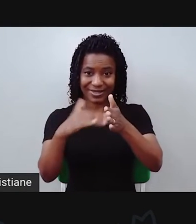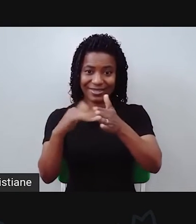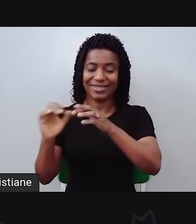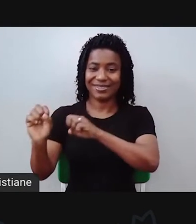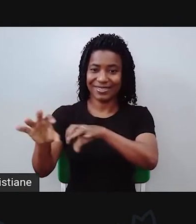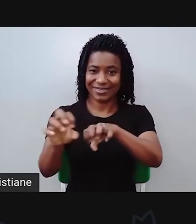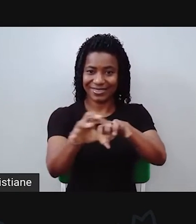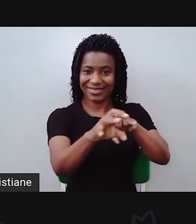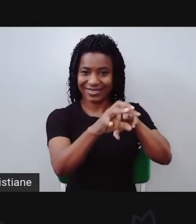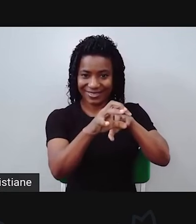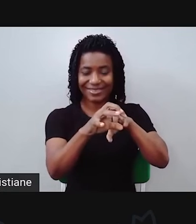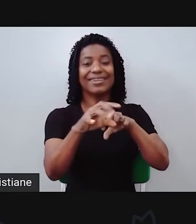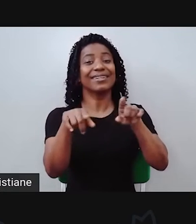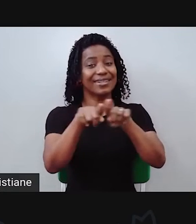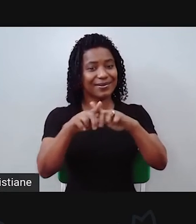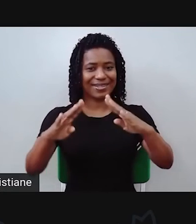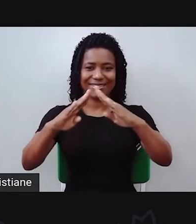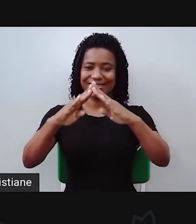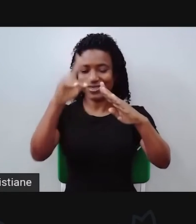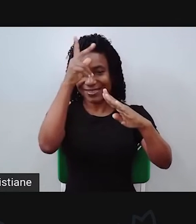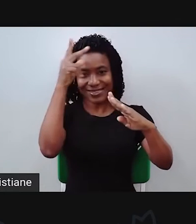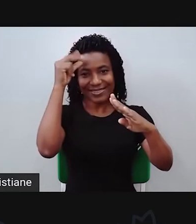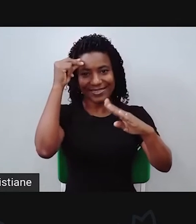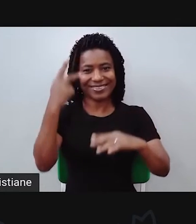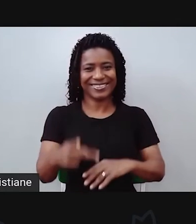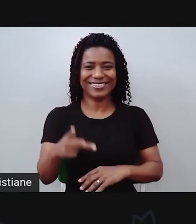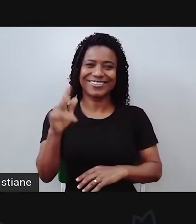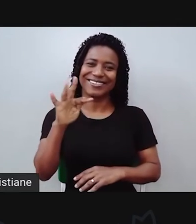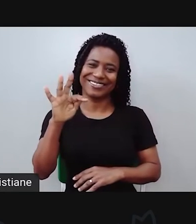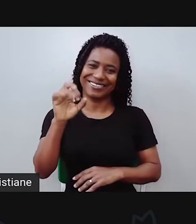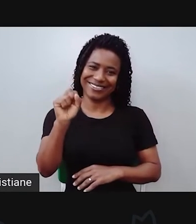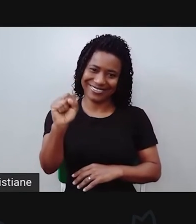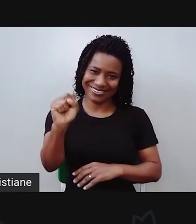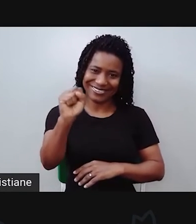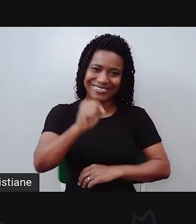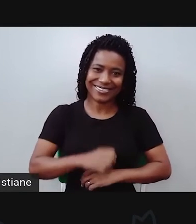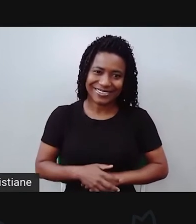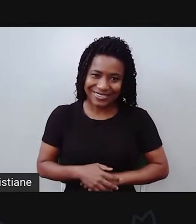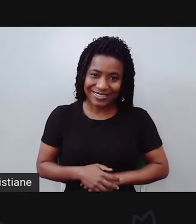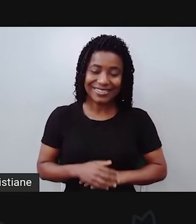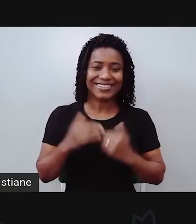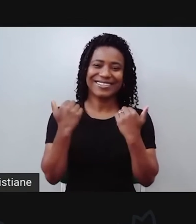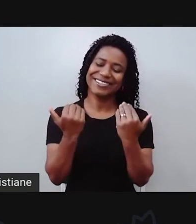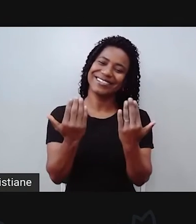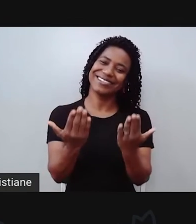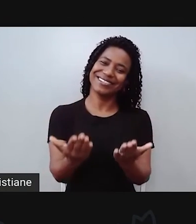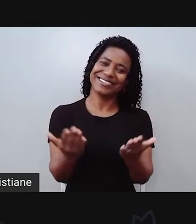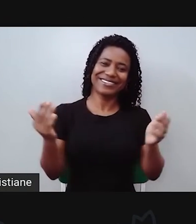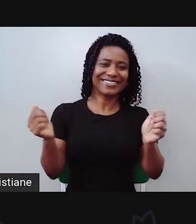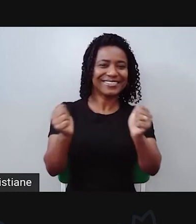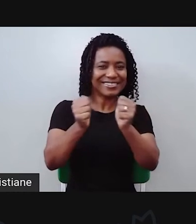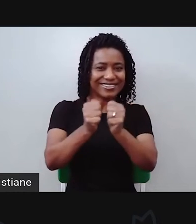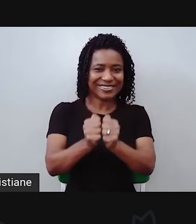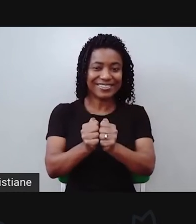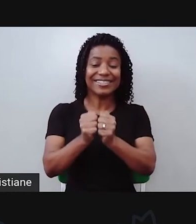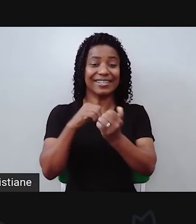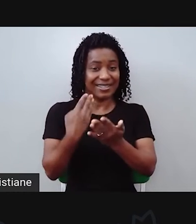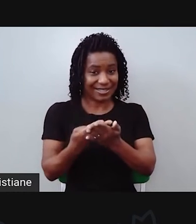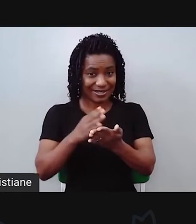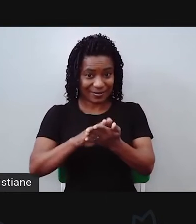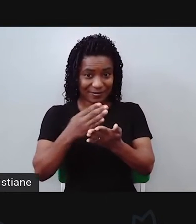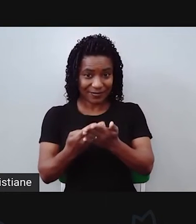Educação e da Prefeitura Municipal de Feira de Santana. E ao nosso lado, a nossa intérprete,